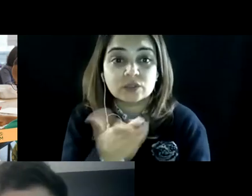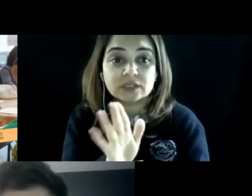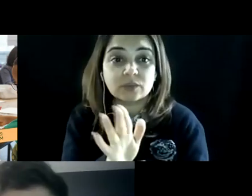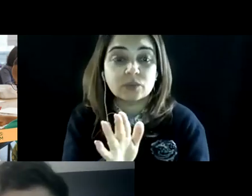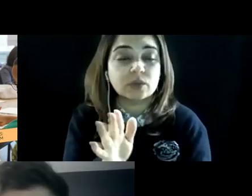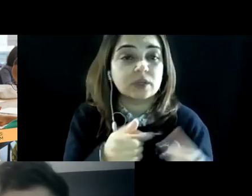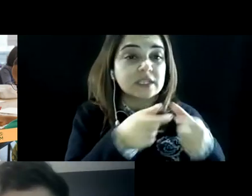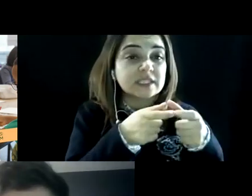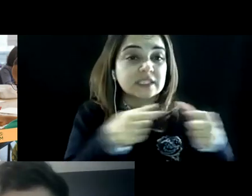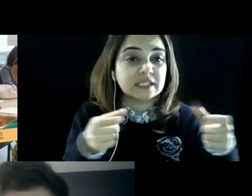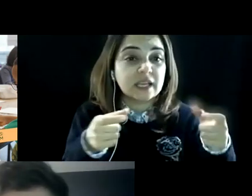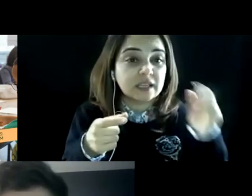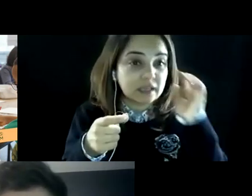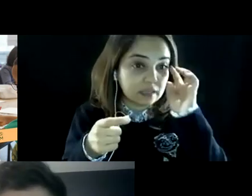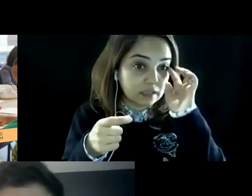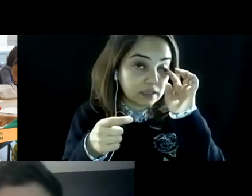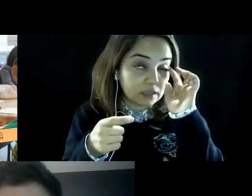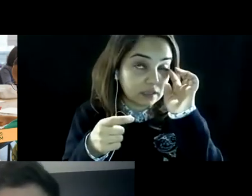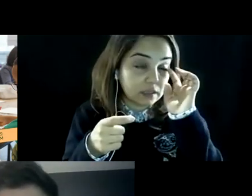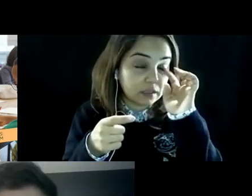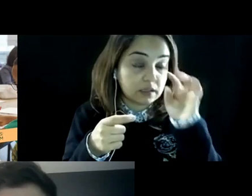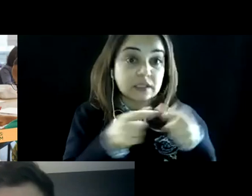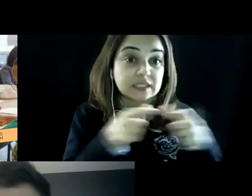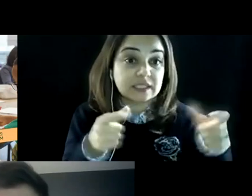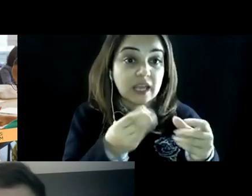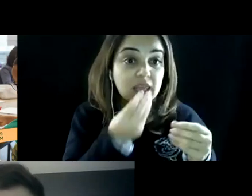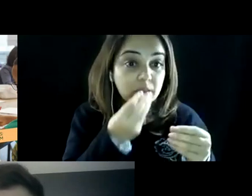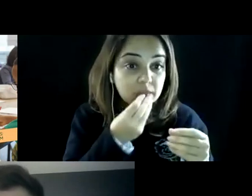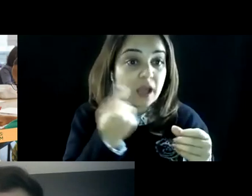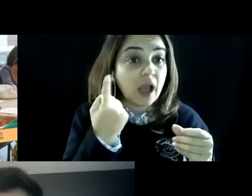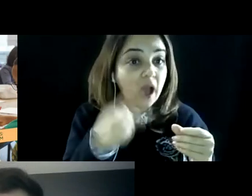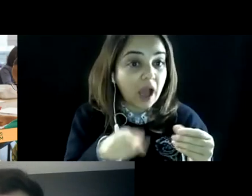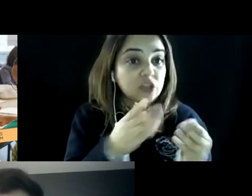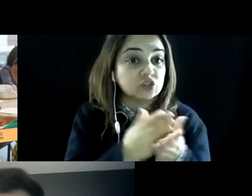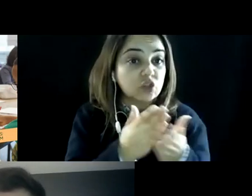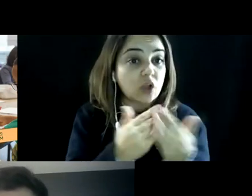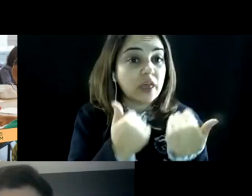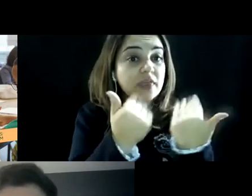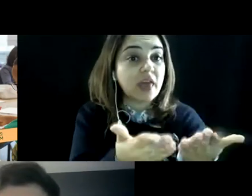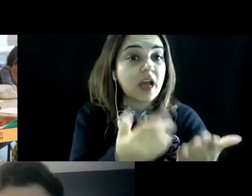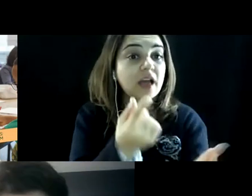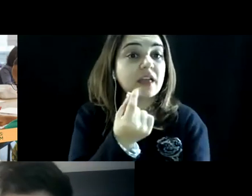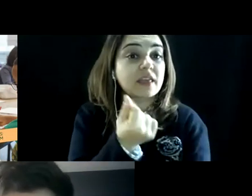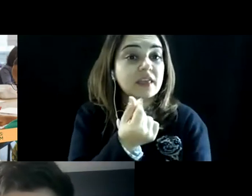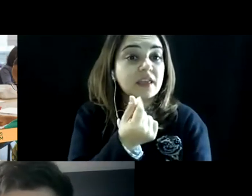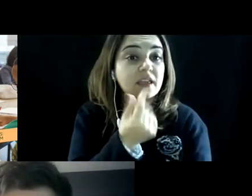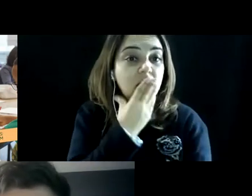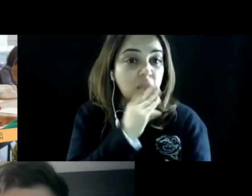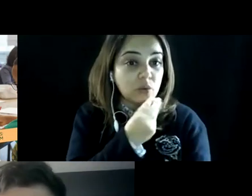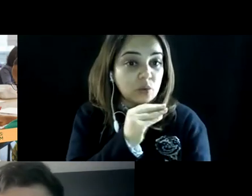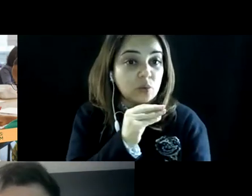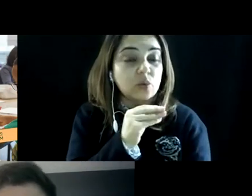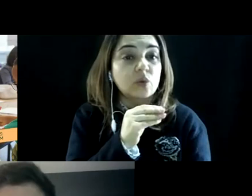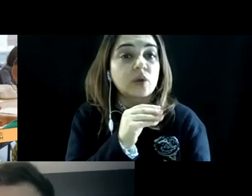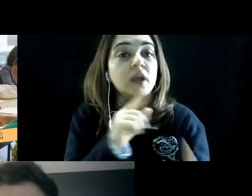senha da própria alimentação. Há escolas que optam por dar o dinheiro ao estudante e